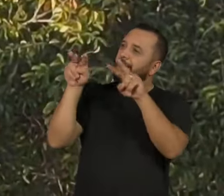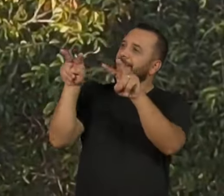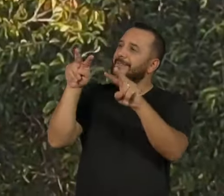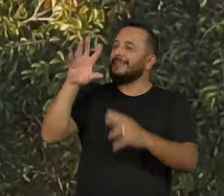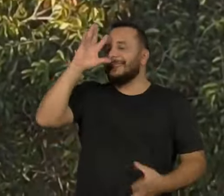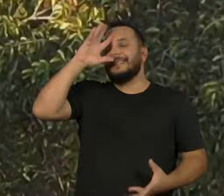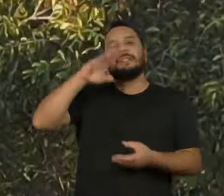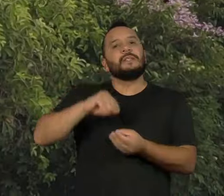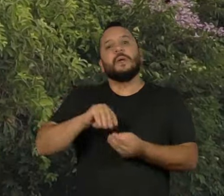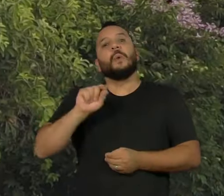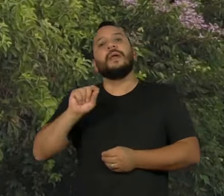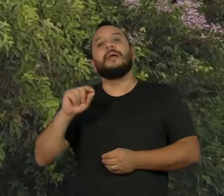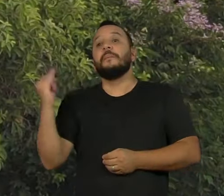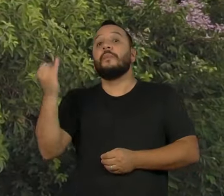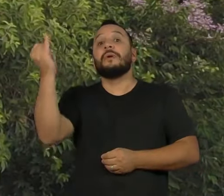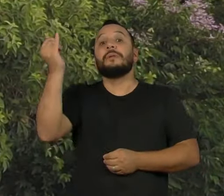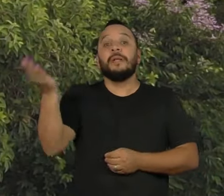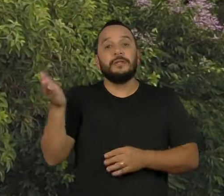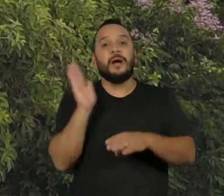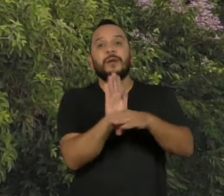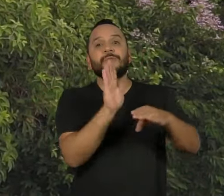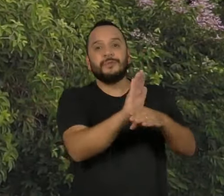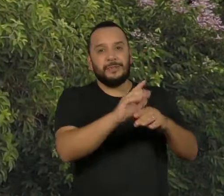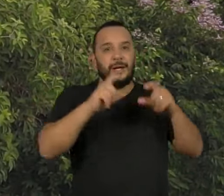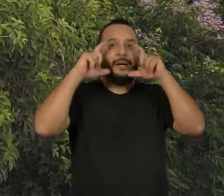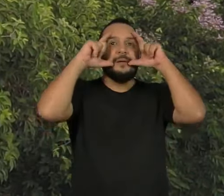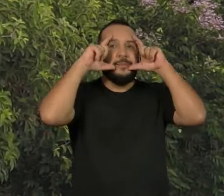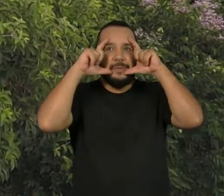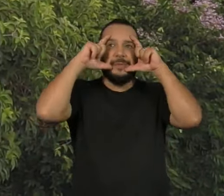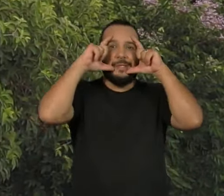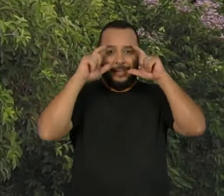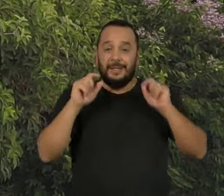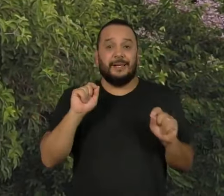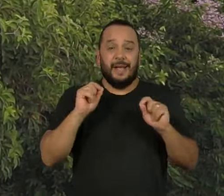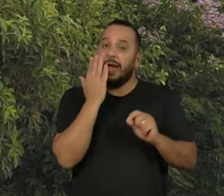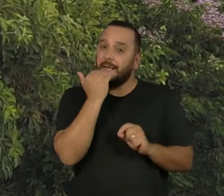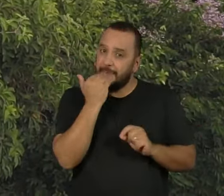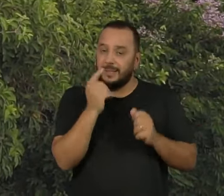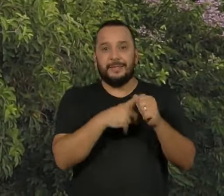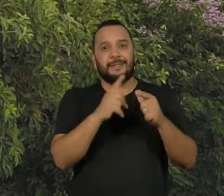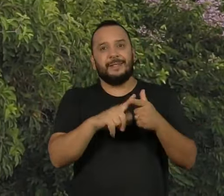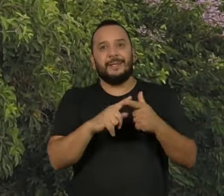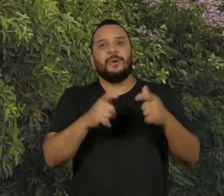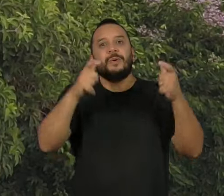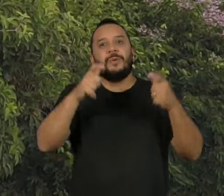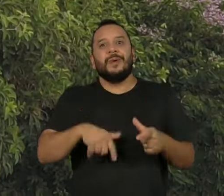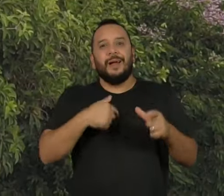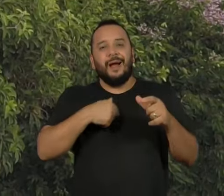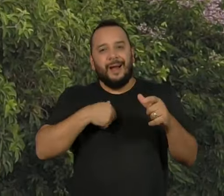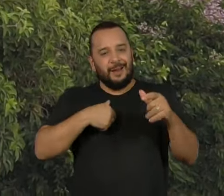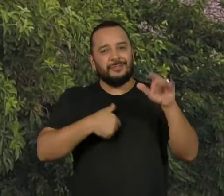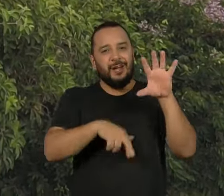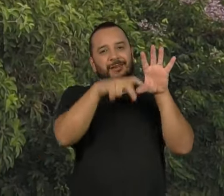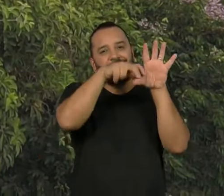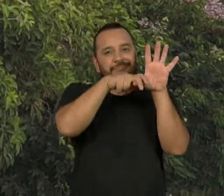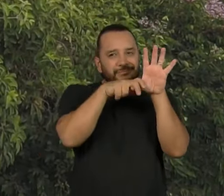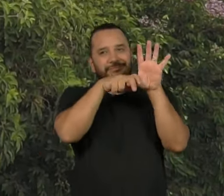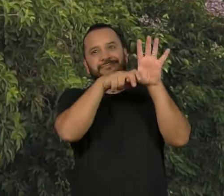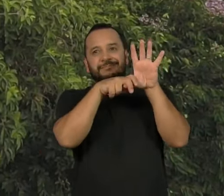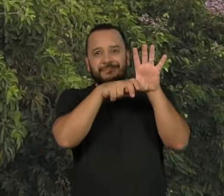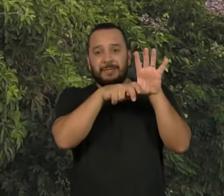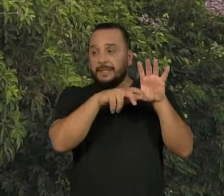tanto o que é importante para o muriqui, né, pensando em alimentação, abrigo, para então conectar esses fragmentos onde é possível,